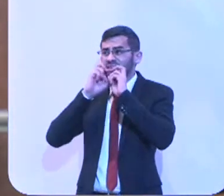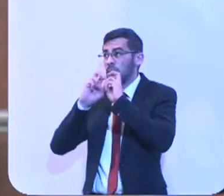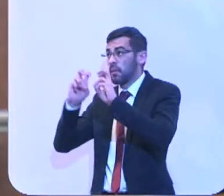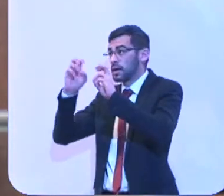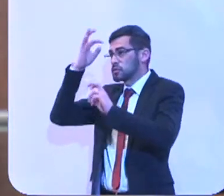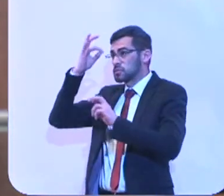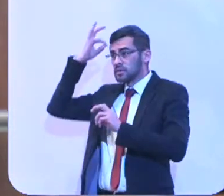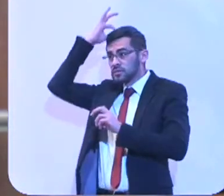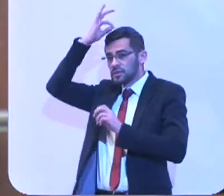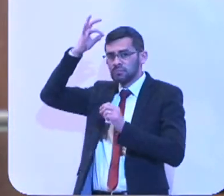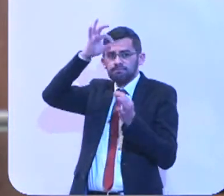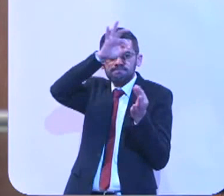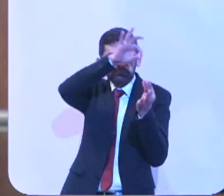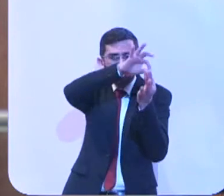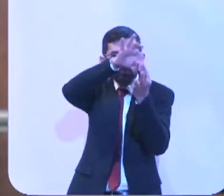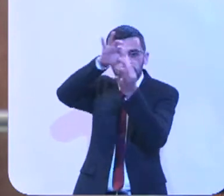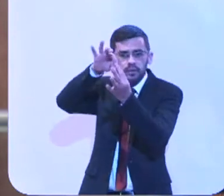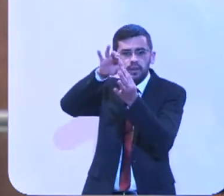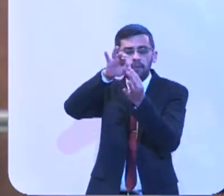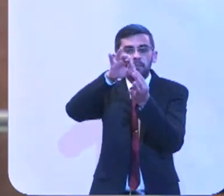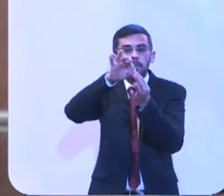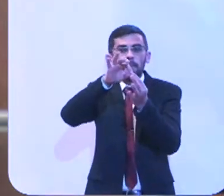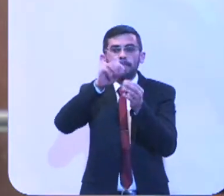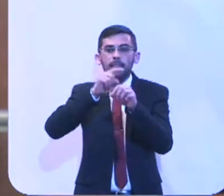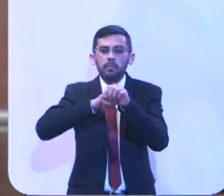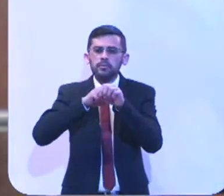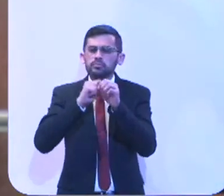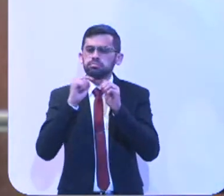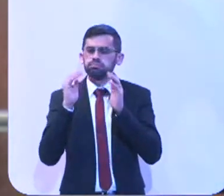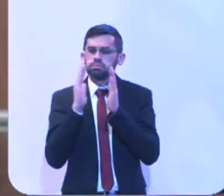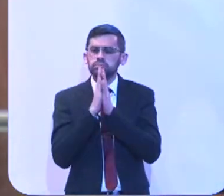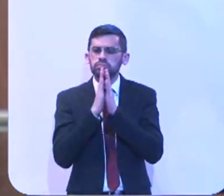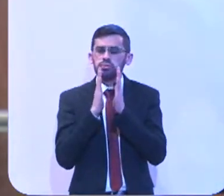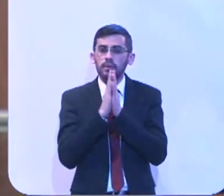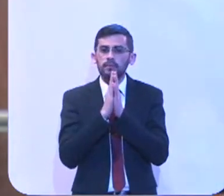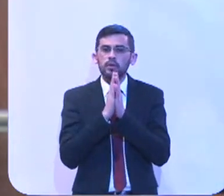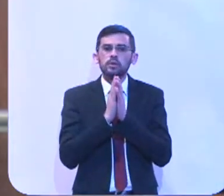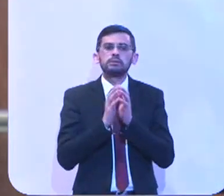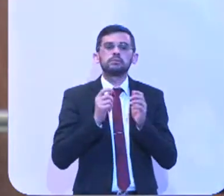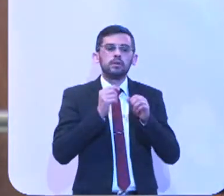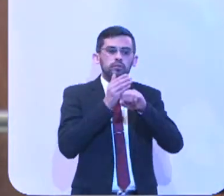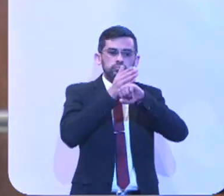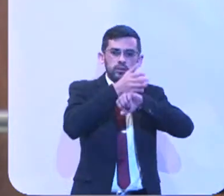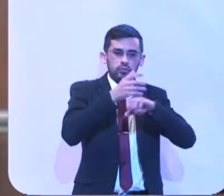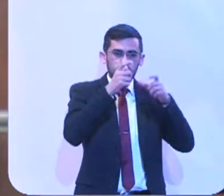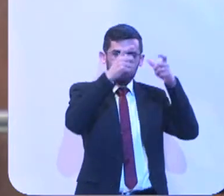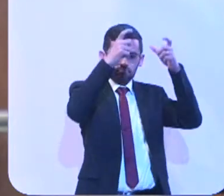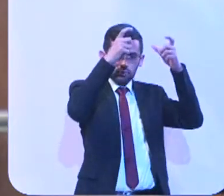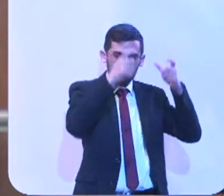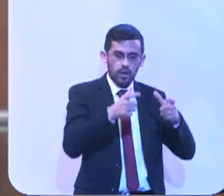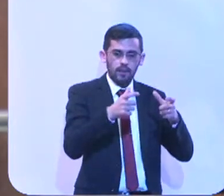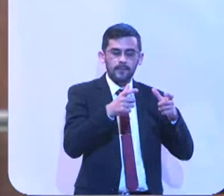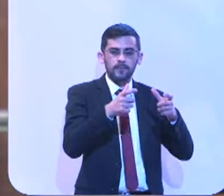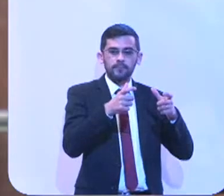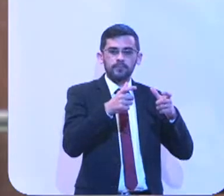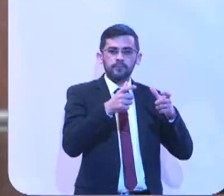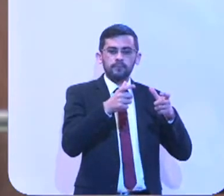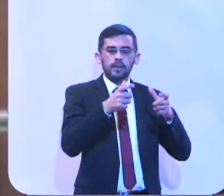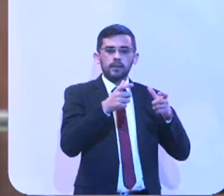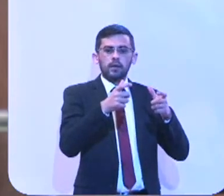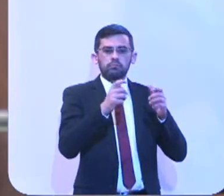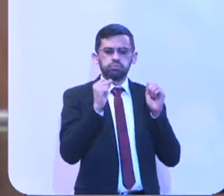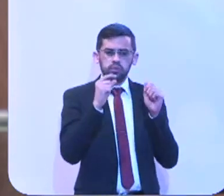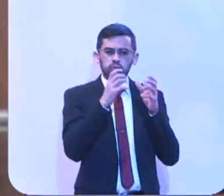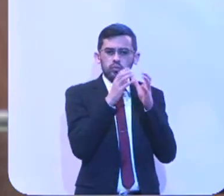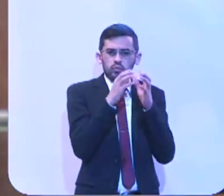Espírito Santo fosse derramado. E aí, quando eles estão dentro de um galpão, dentro de um